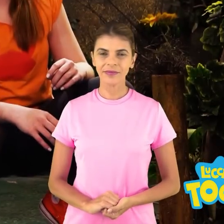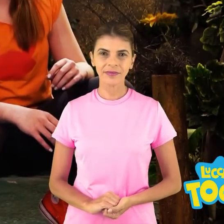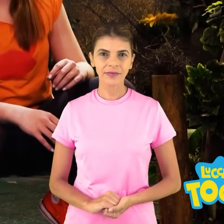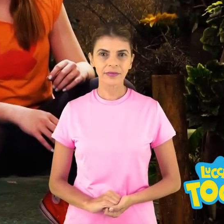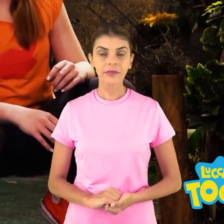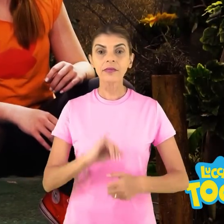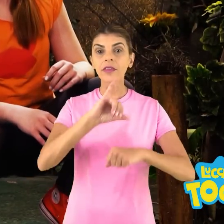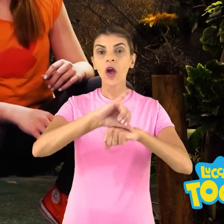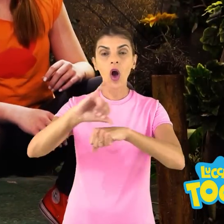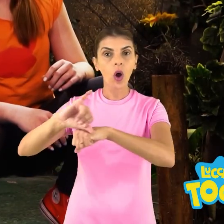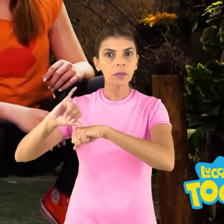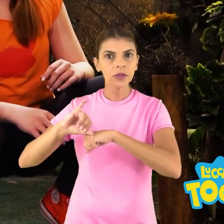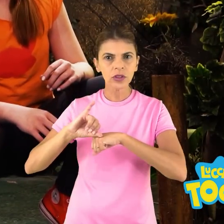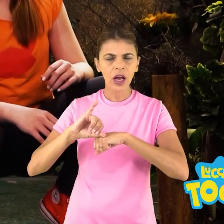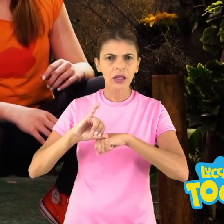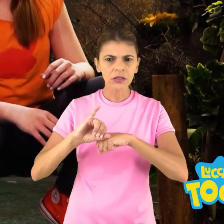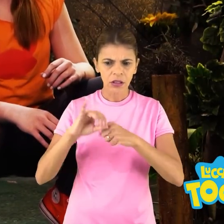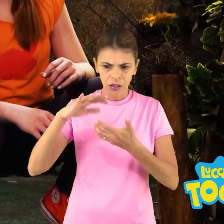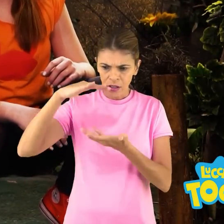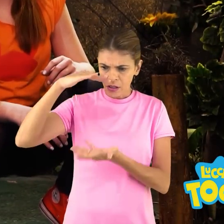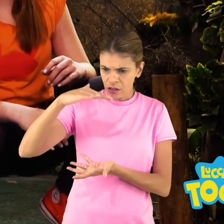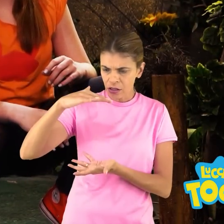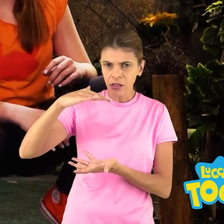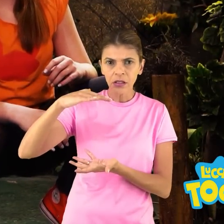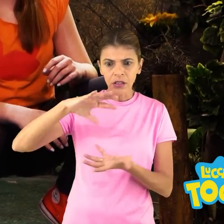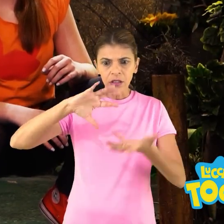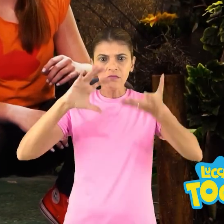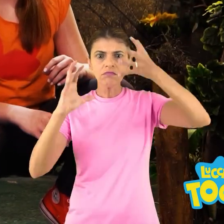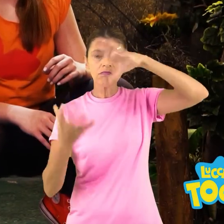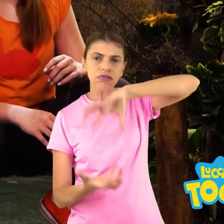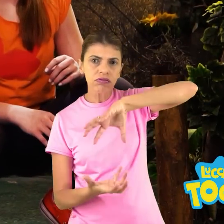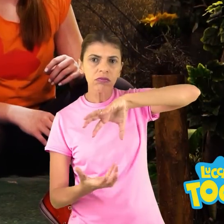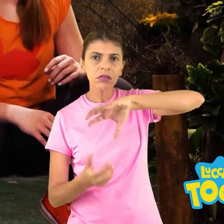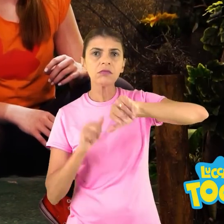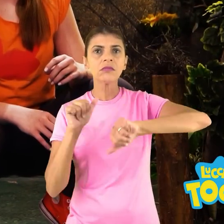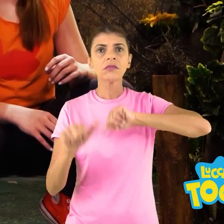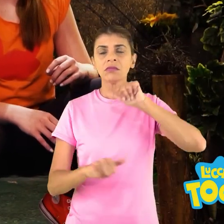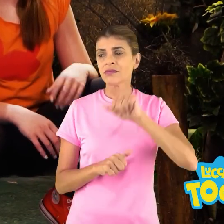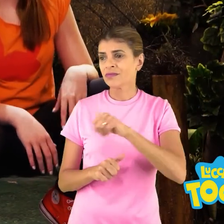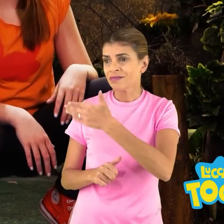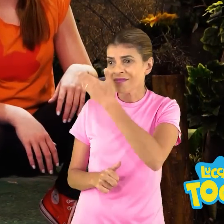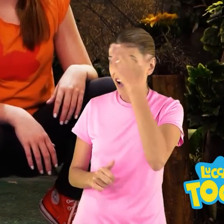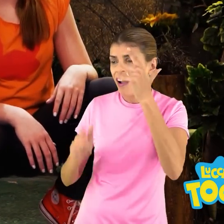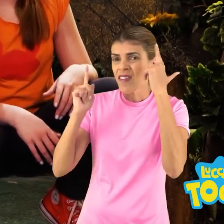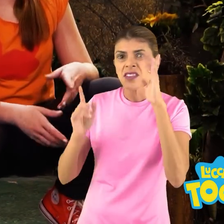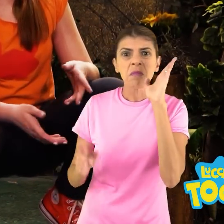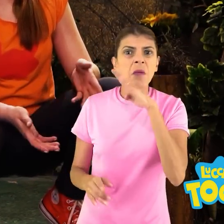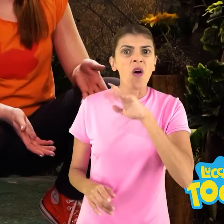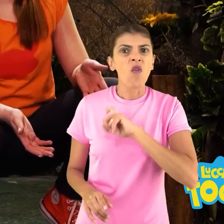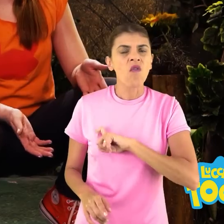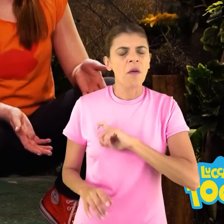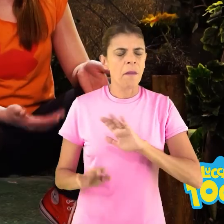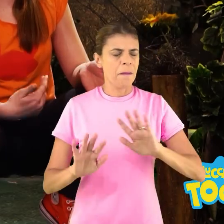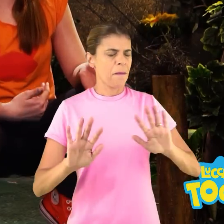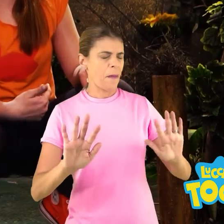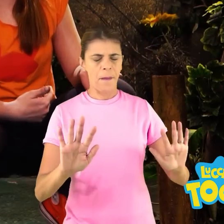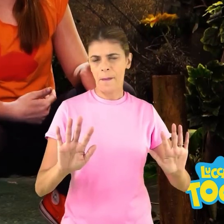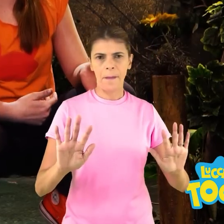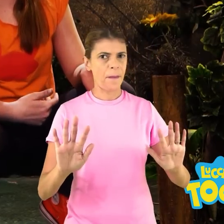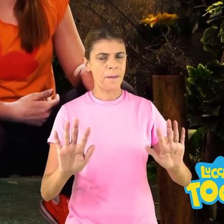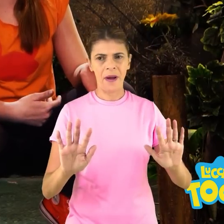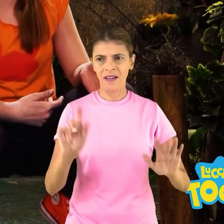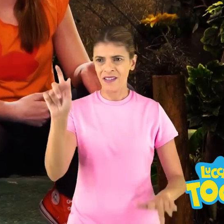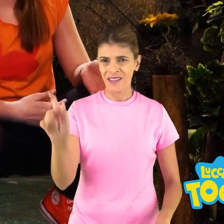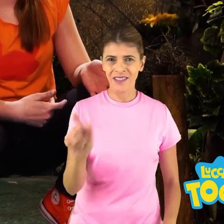Esse objeto do mundo reverso mudou as leis do nosso universo! Os aventureiros ficaram malvados! Peraí, se aqui eles